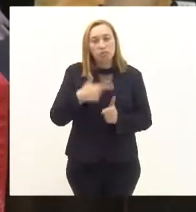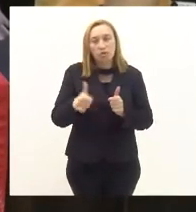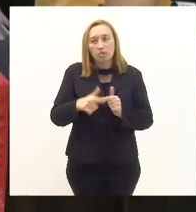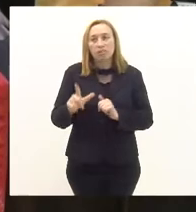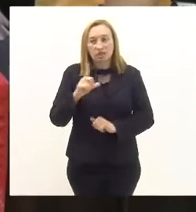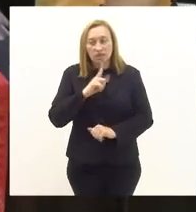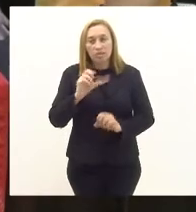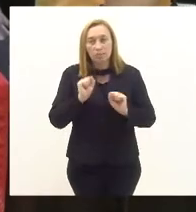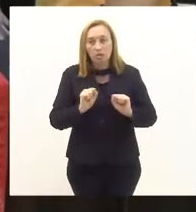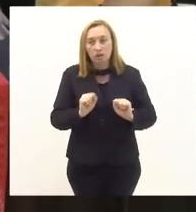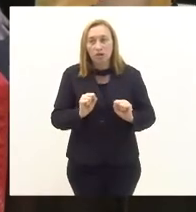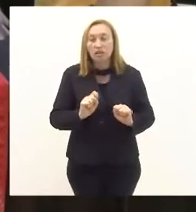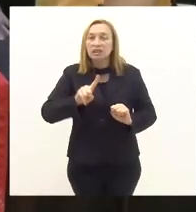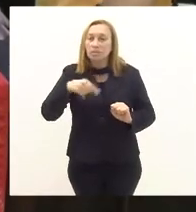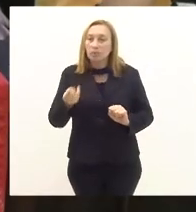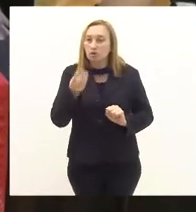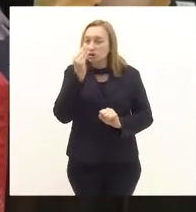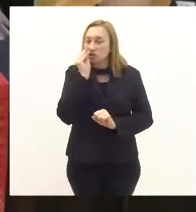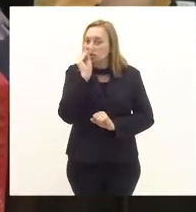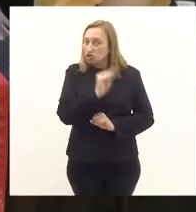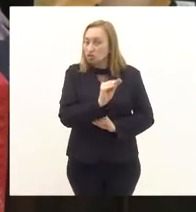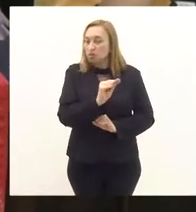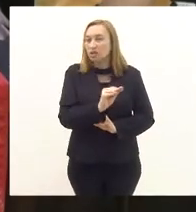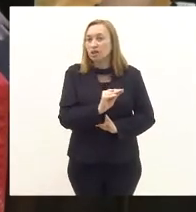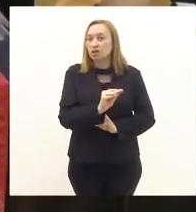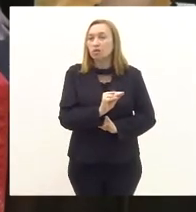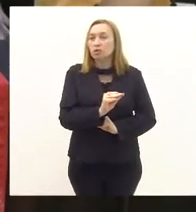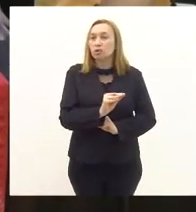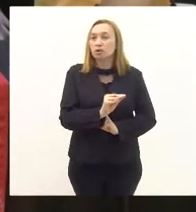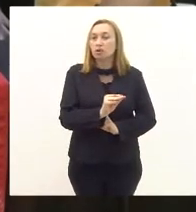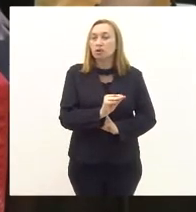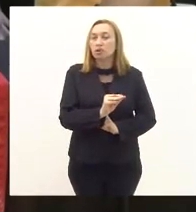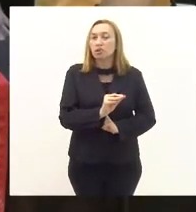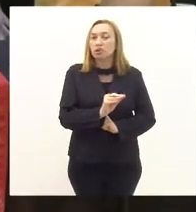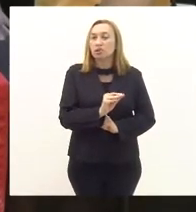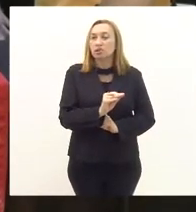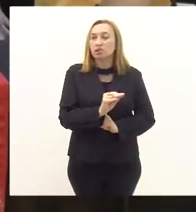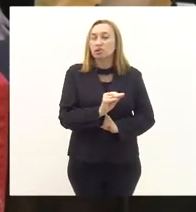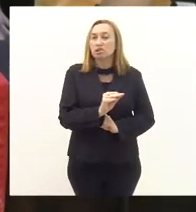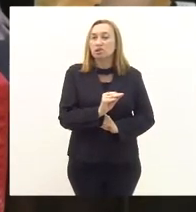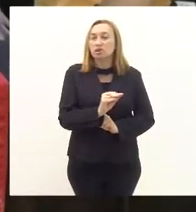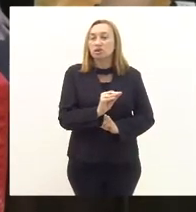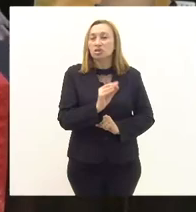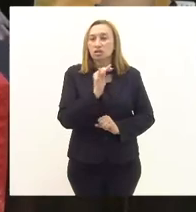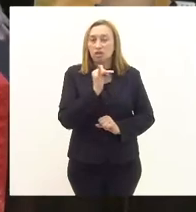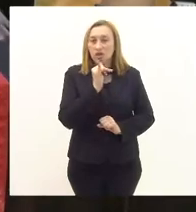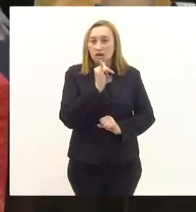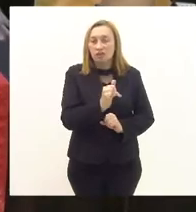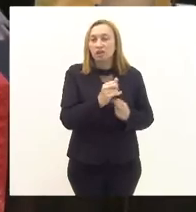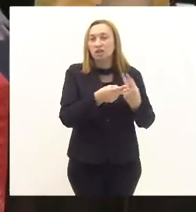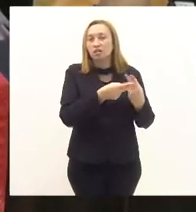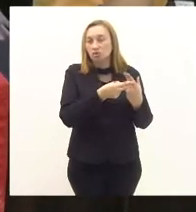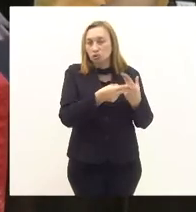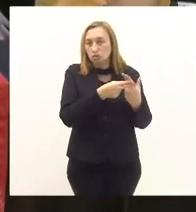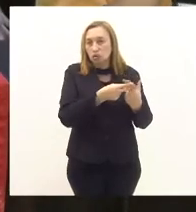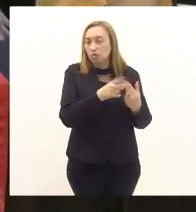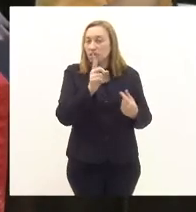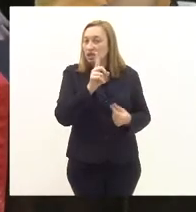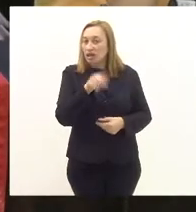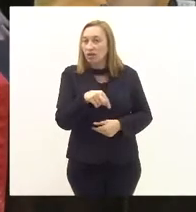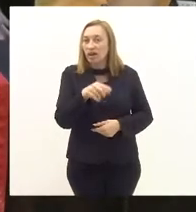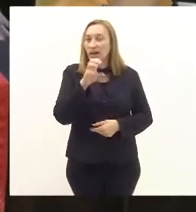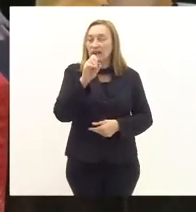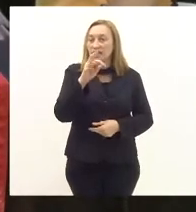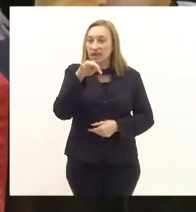quando tem uma questão de rejeição ou de intoxicação, que isso seja custeado pelo SUS, porque aí não é uma questão estética, é